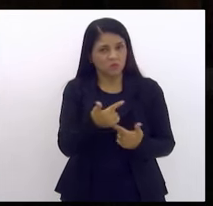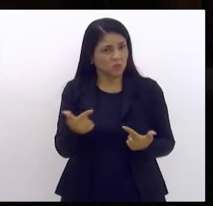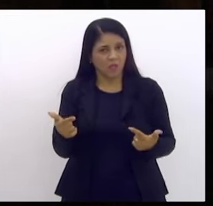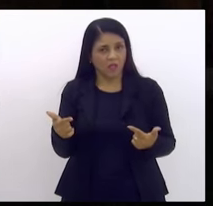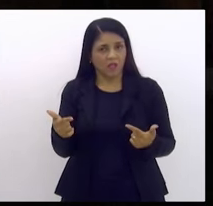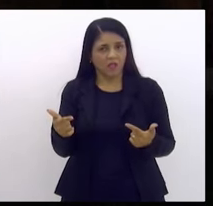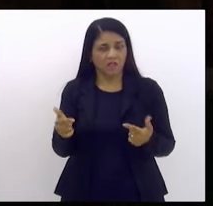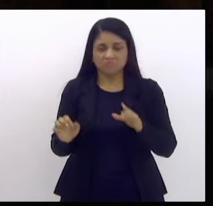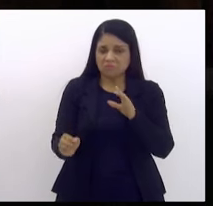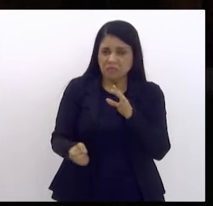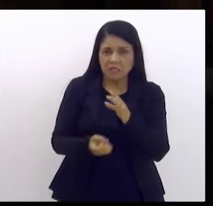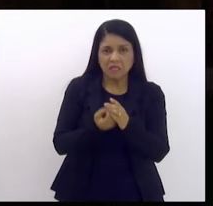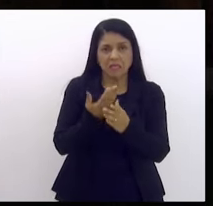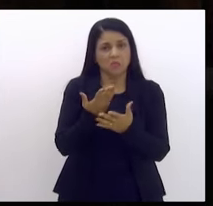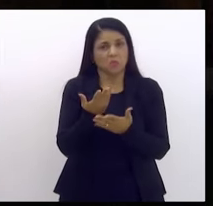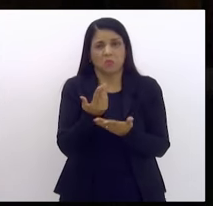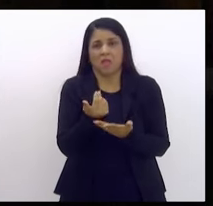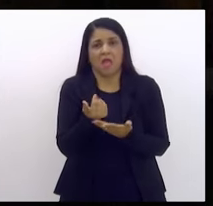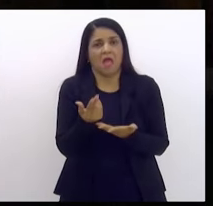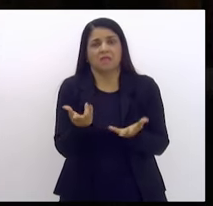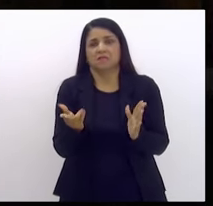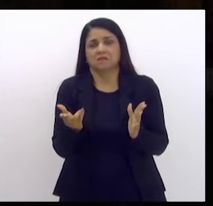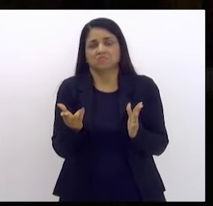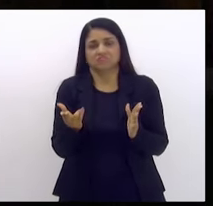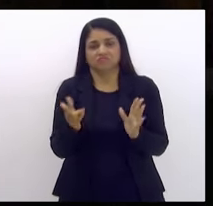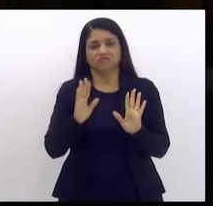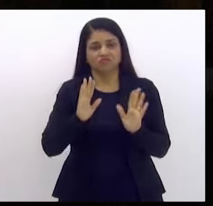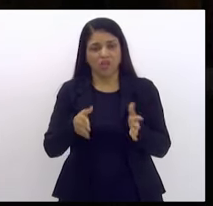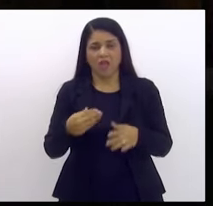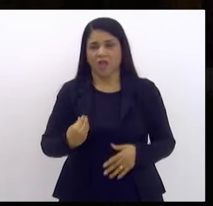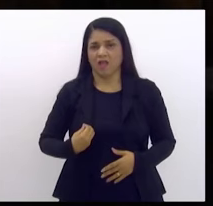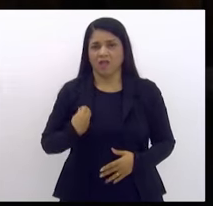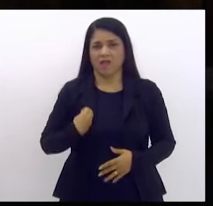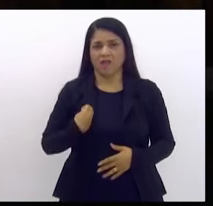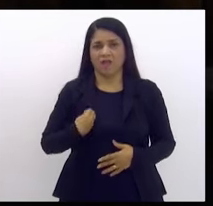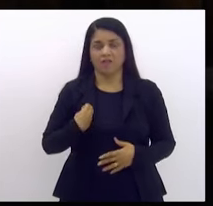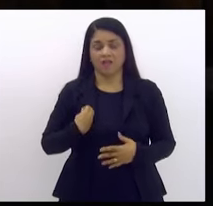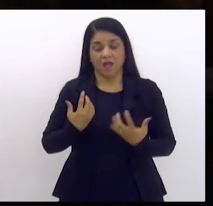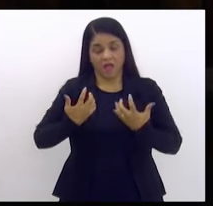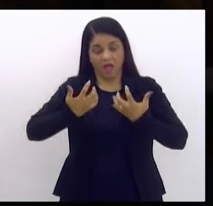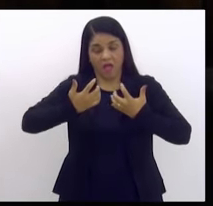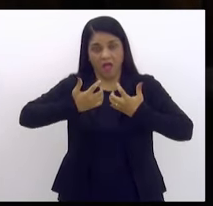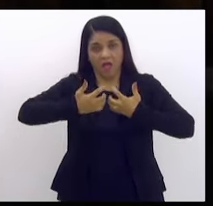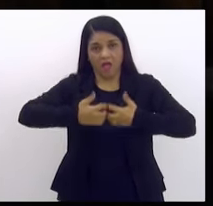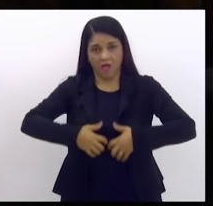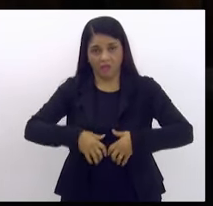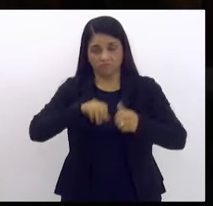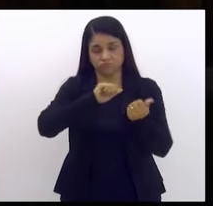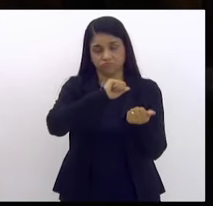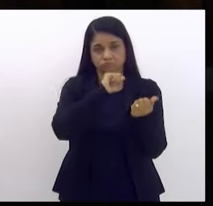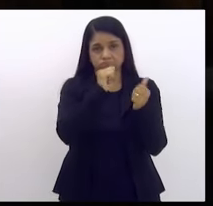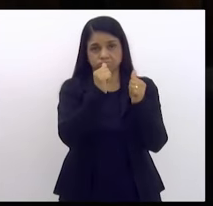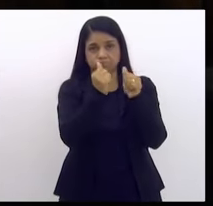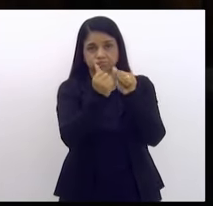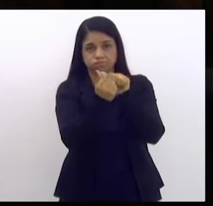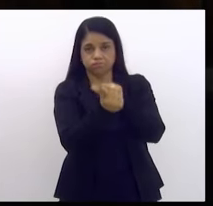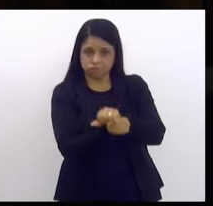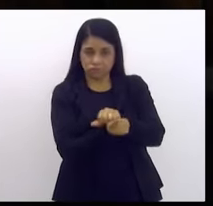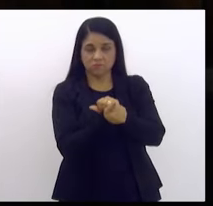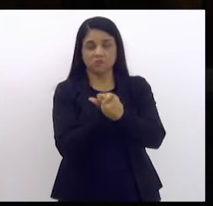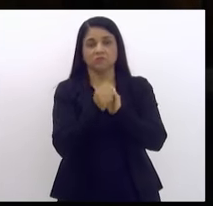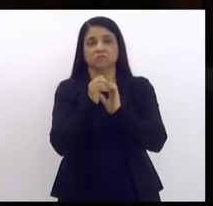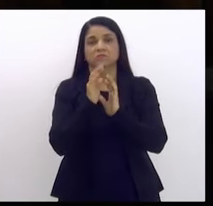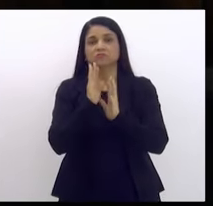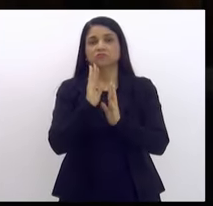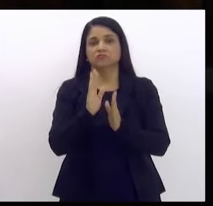criando absolutamente nada que não exista. Está apenas adequando aos ditames já exarados,